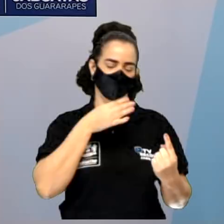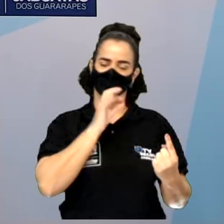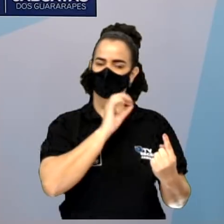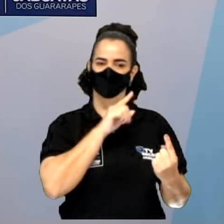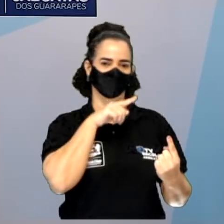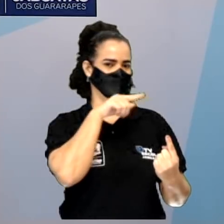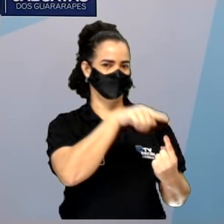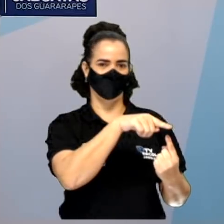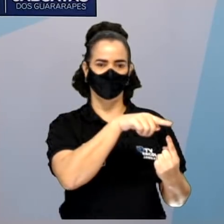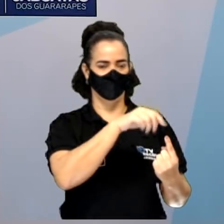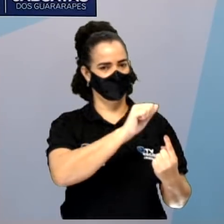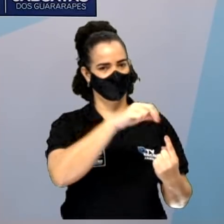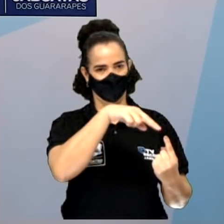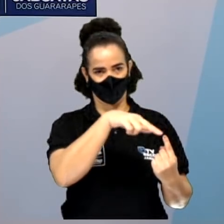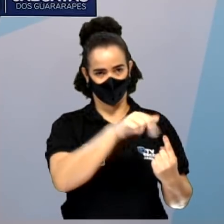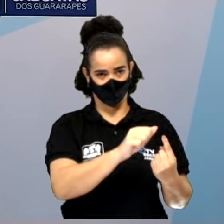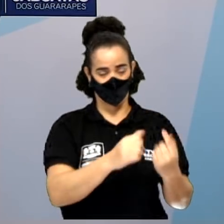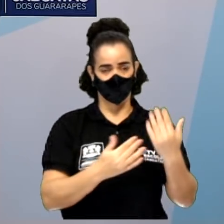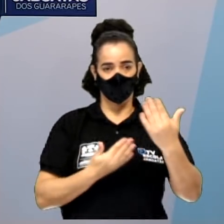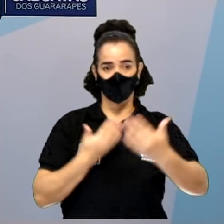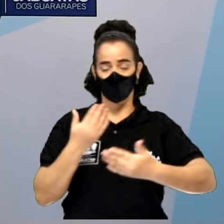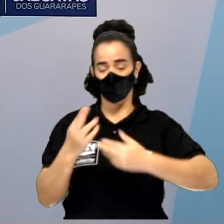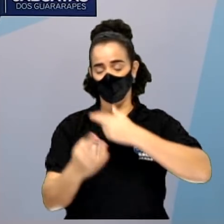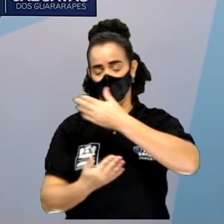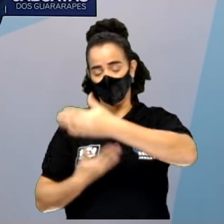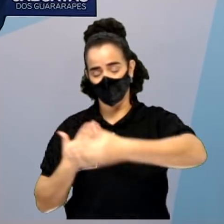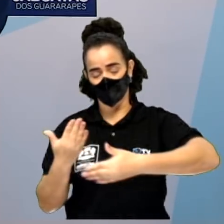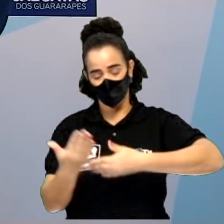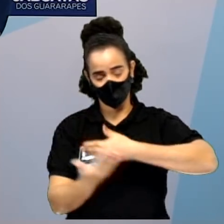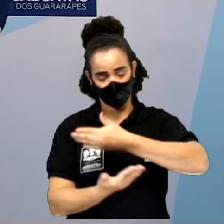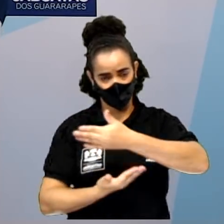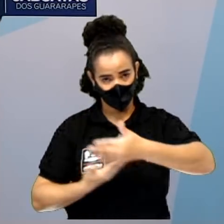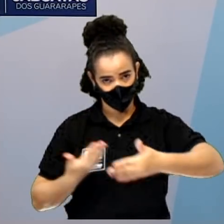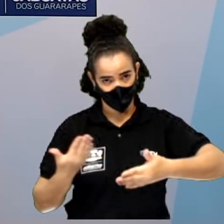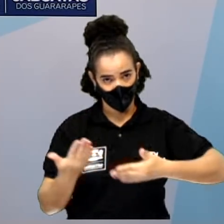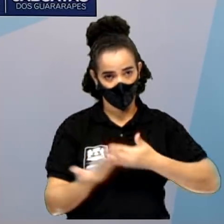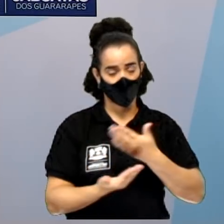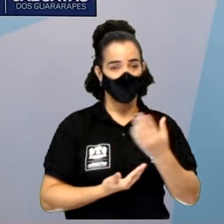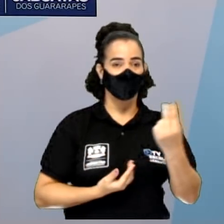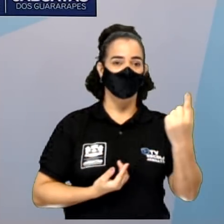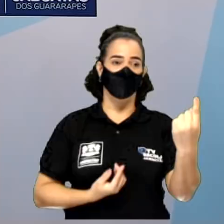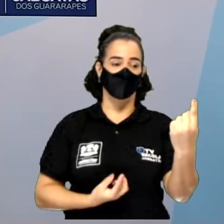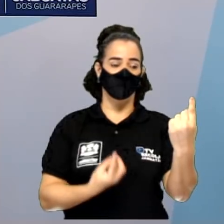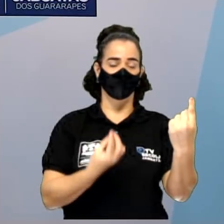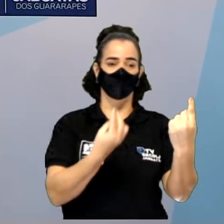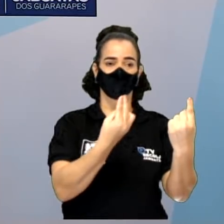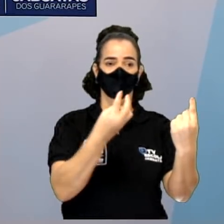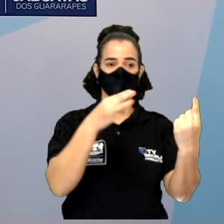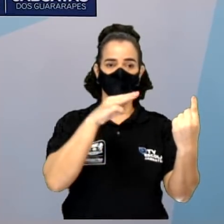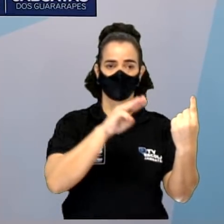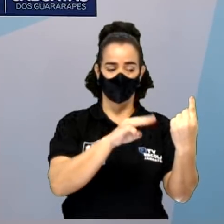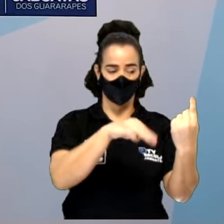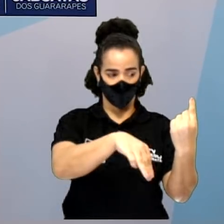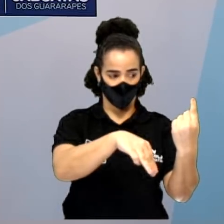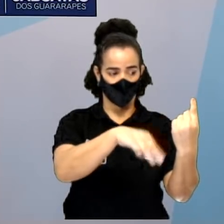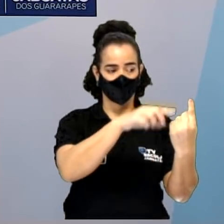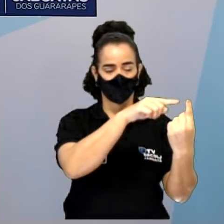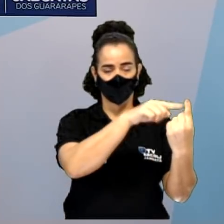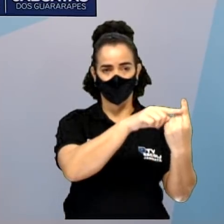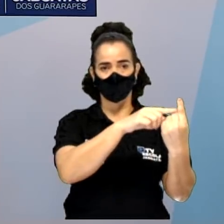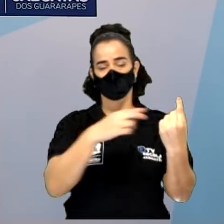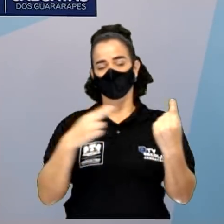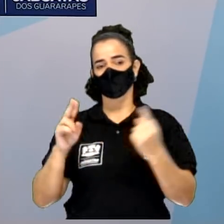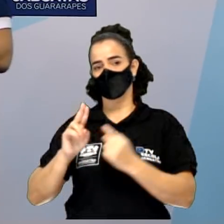Ana Dragão. A relação é entre o artigo um, que é indefinido, com o nome presente, e o artigo o definido com o